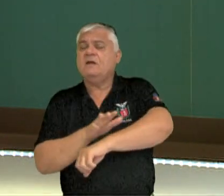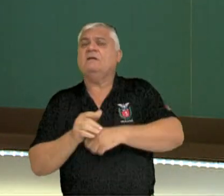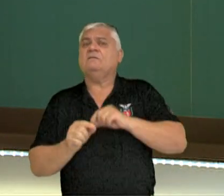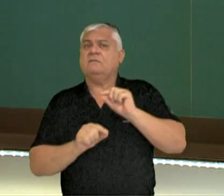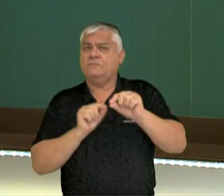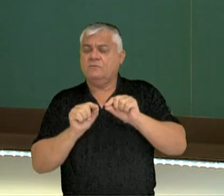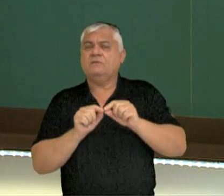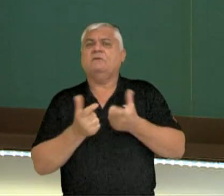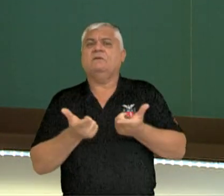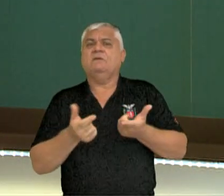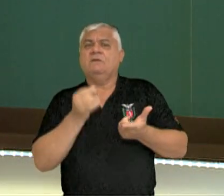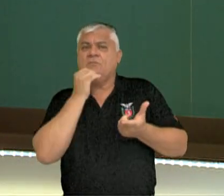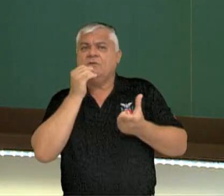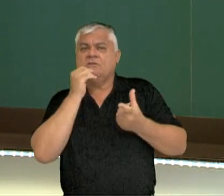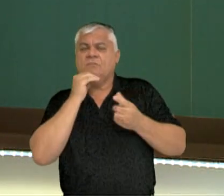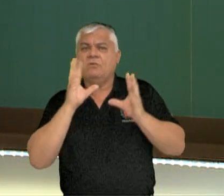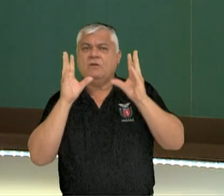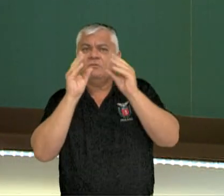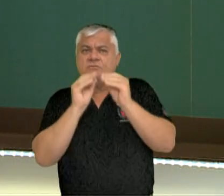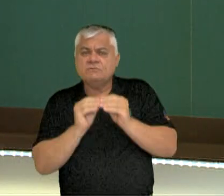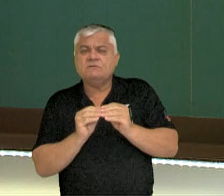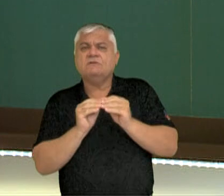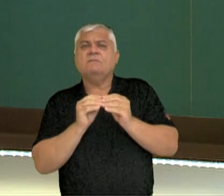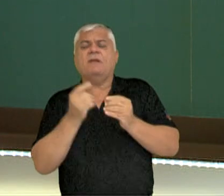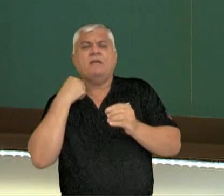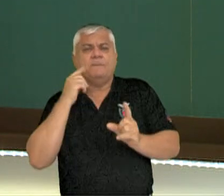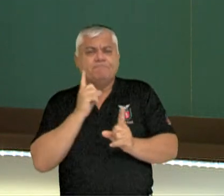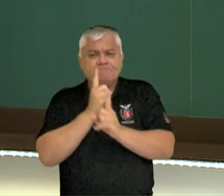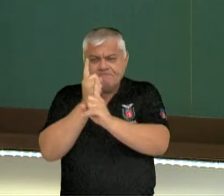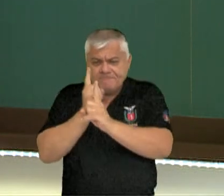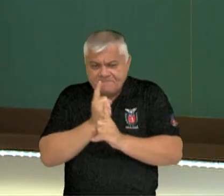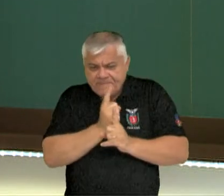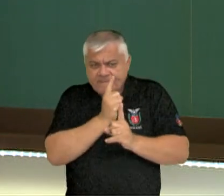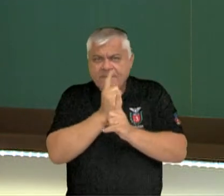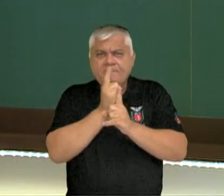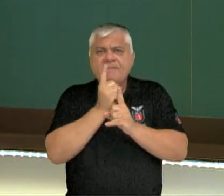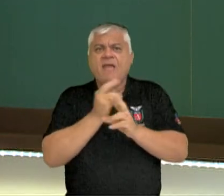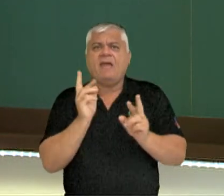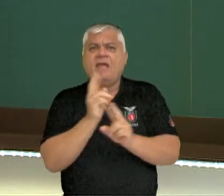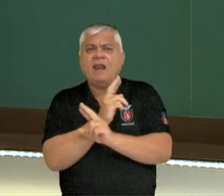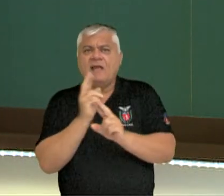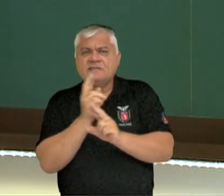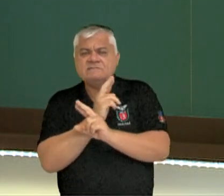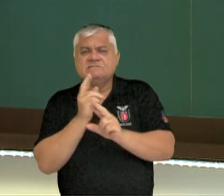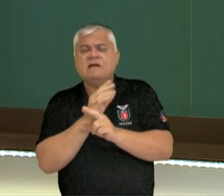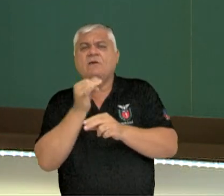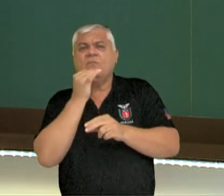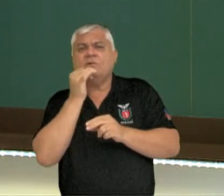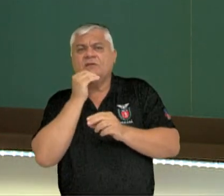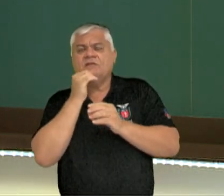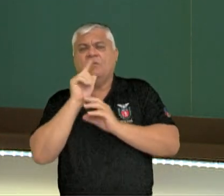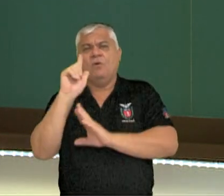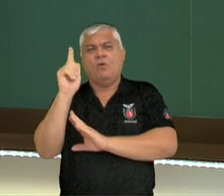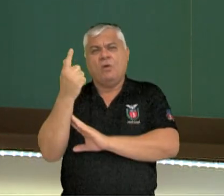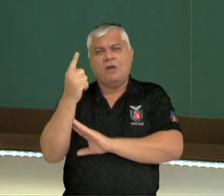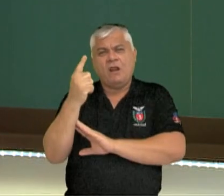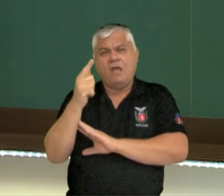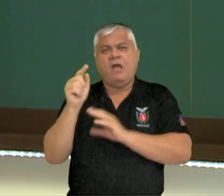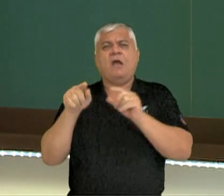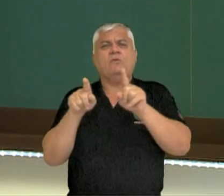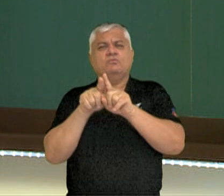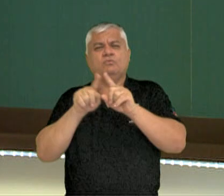exercício, né, de reduzir ao primeiro quadrante, para poder encontrar as relações trigonométricas de arcos que estão em toda